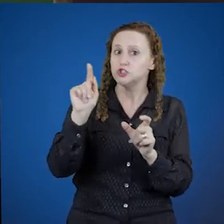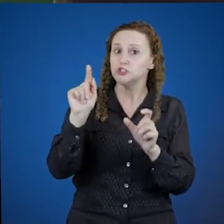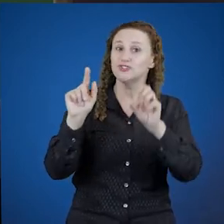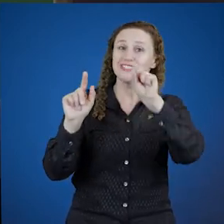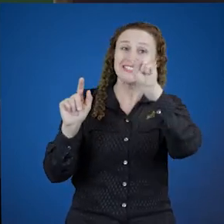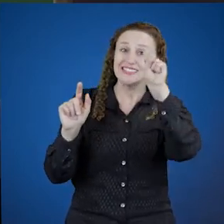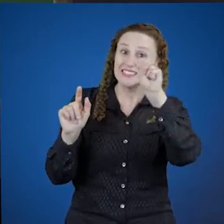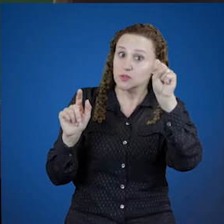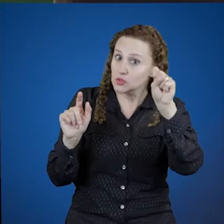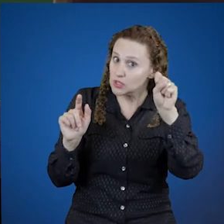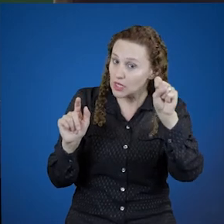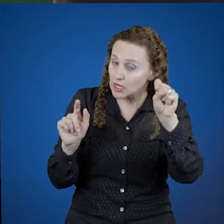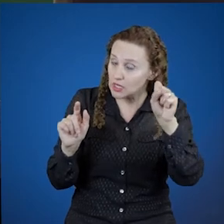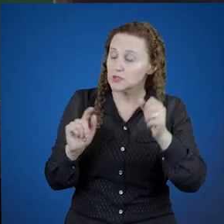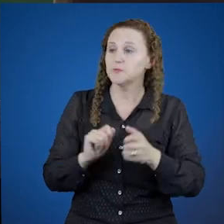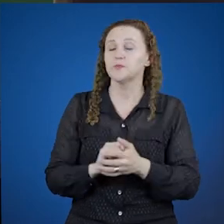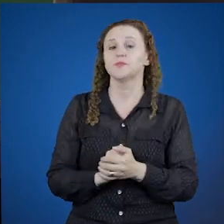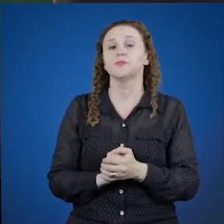singular